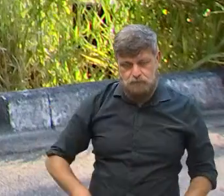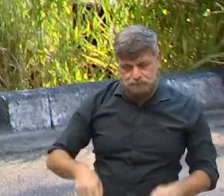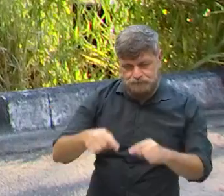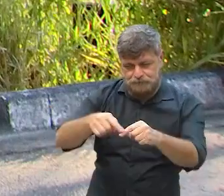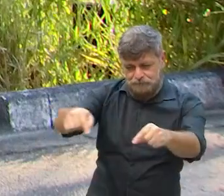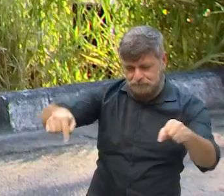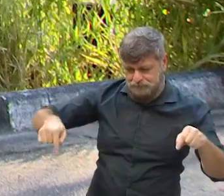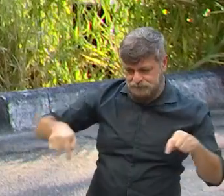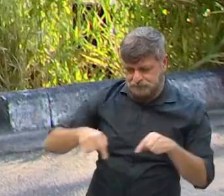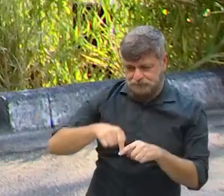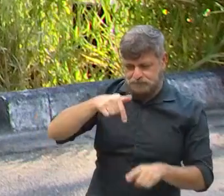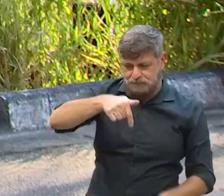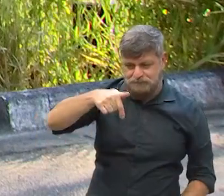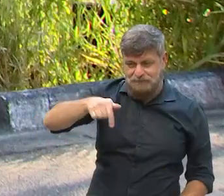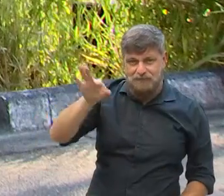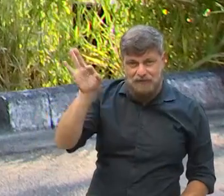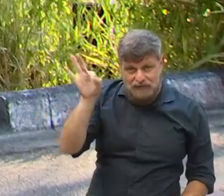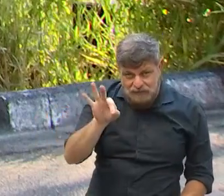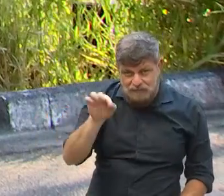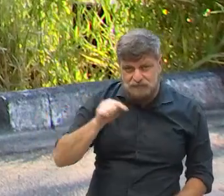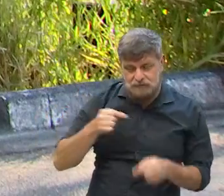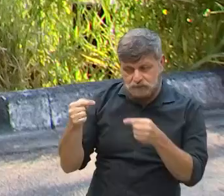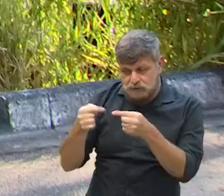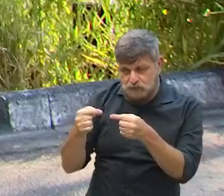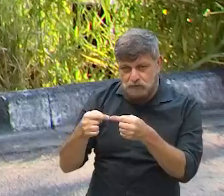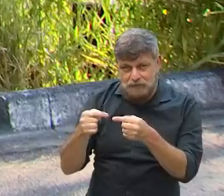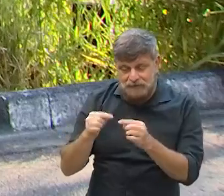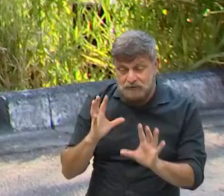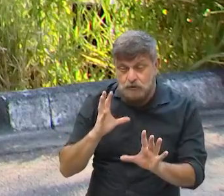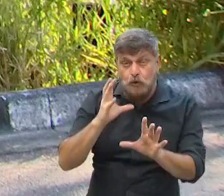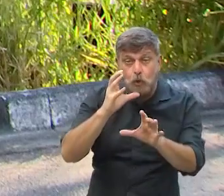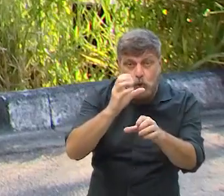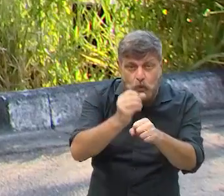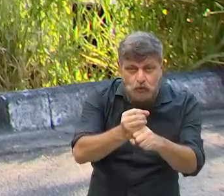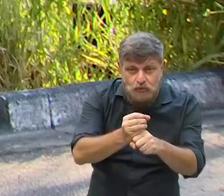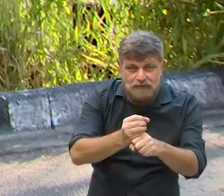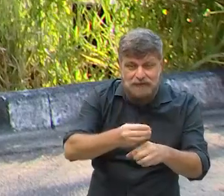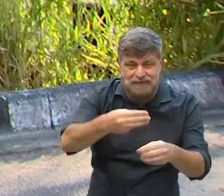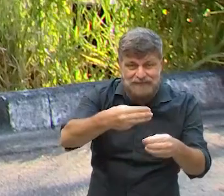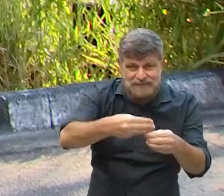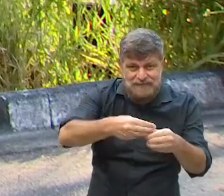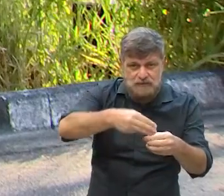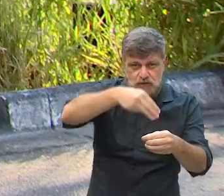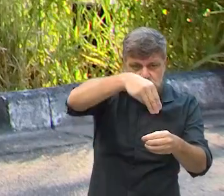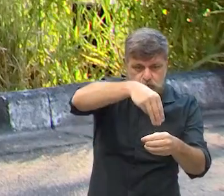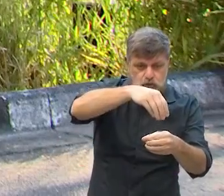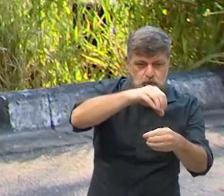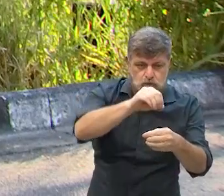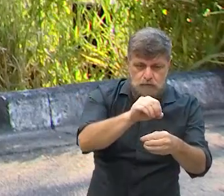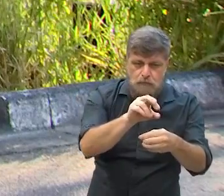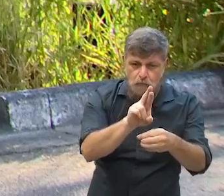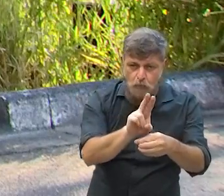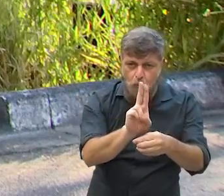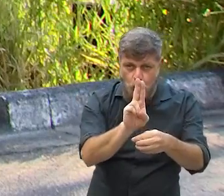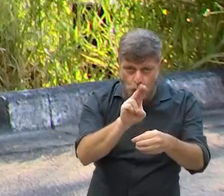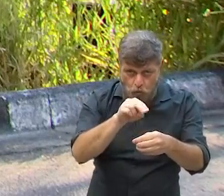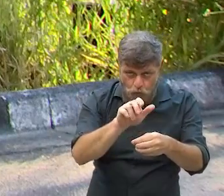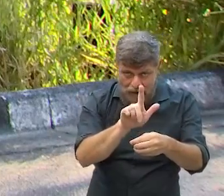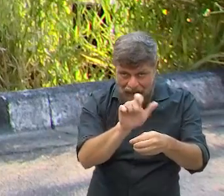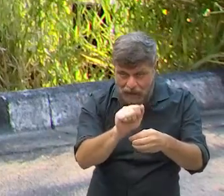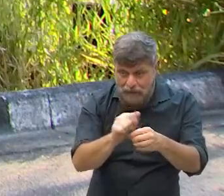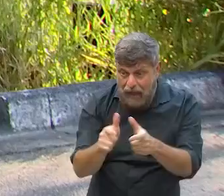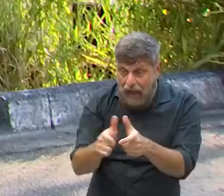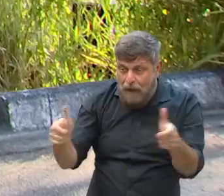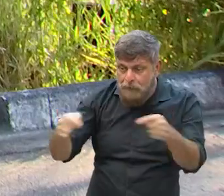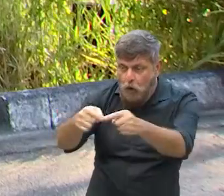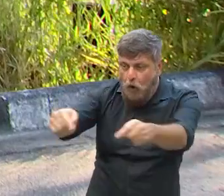de 77% com relação à área total do município de área rural. Então isso favorece também, né, a